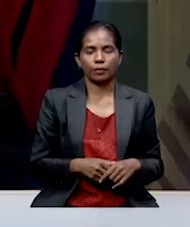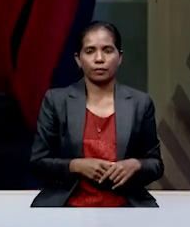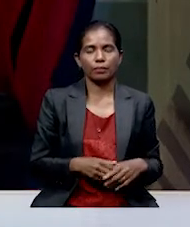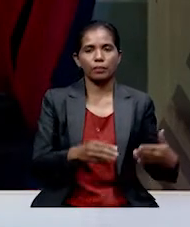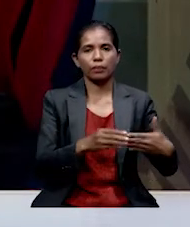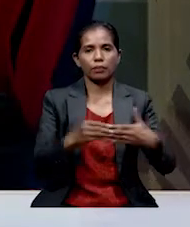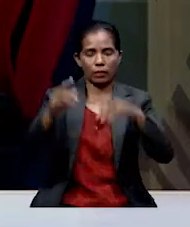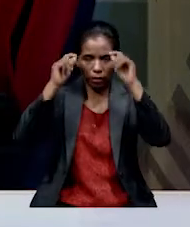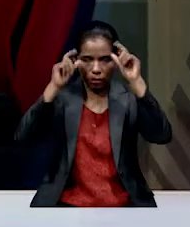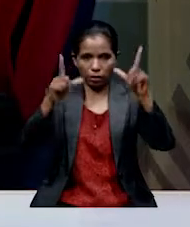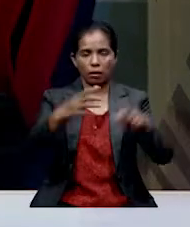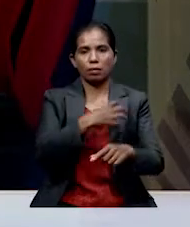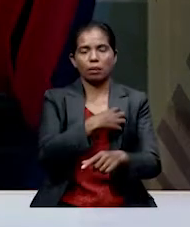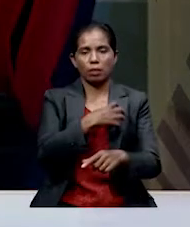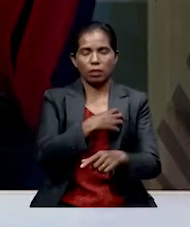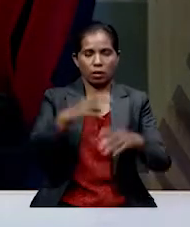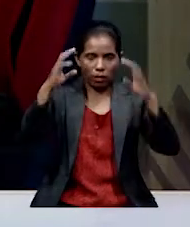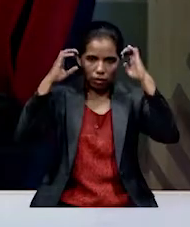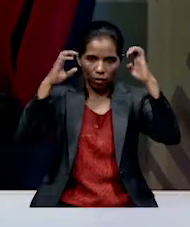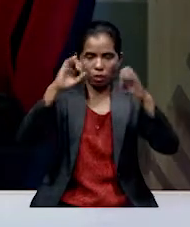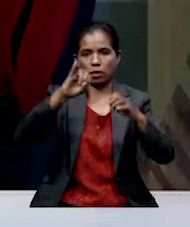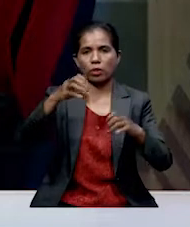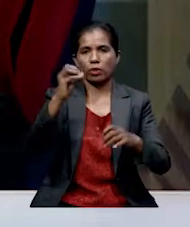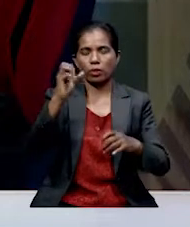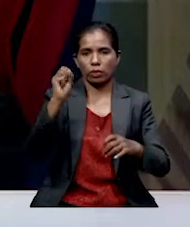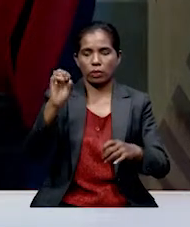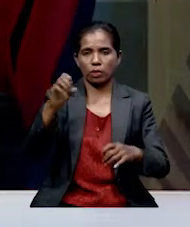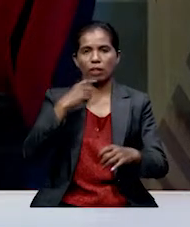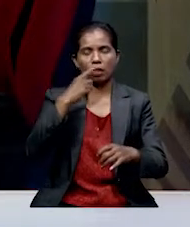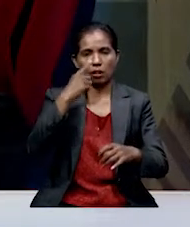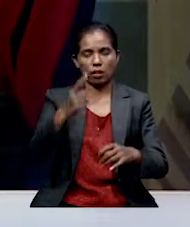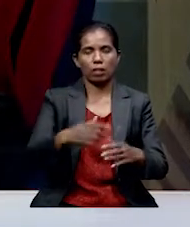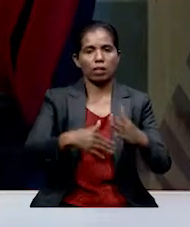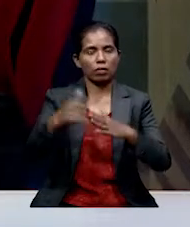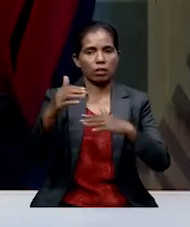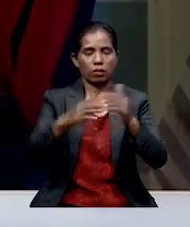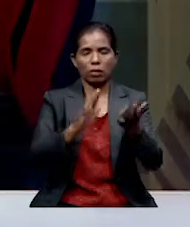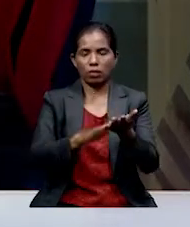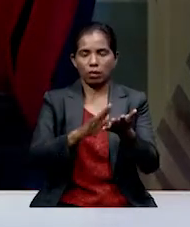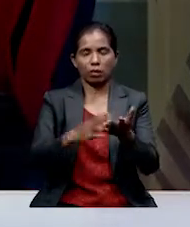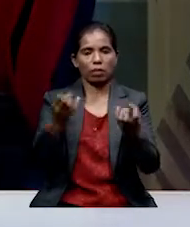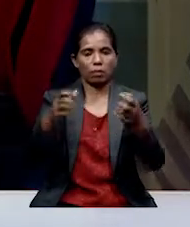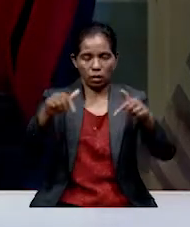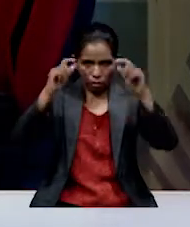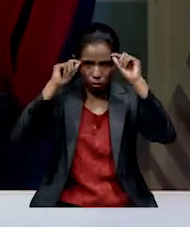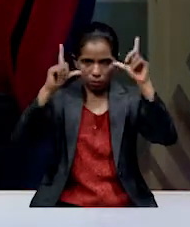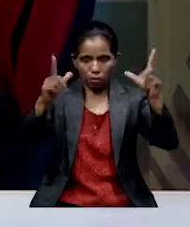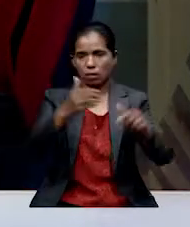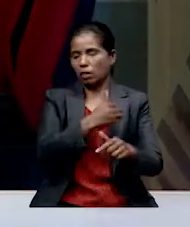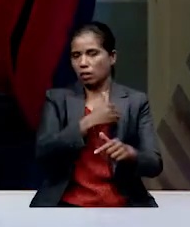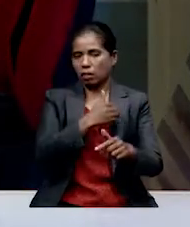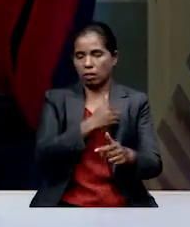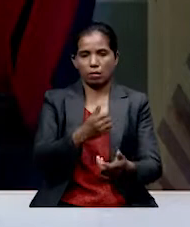Coordenador Timor-Leste Coalition for Education, José Monteiro, reconhece infraestrutura escolar para que a Timor-Leste se dá o que